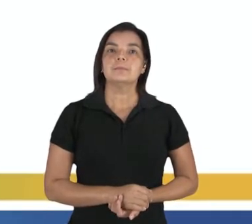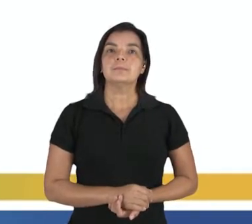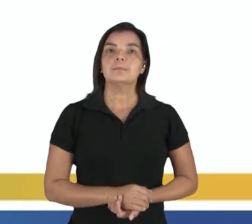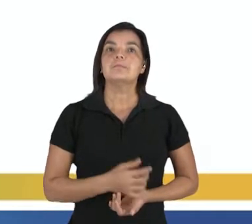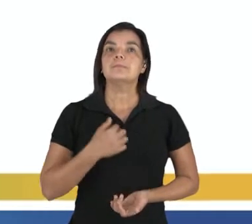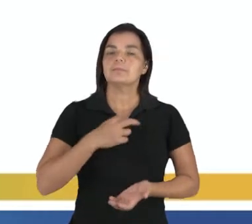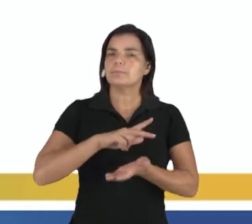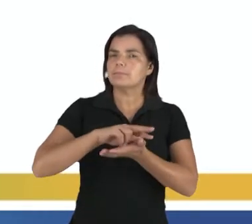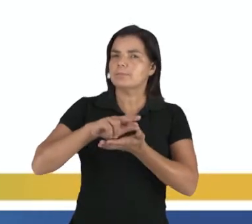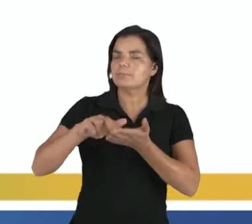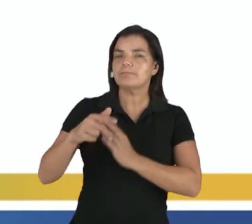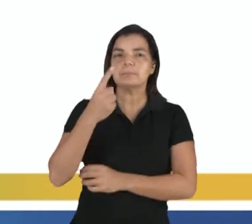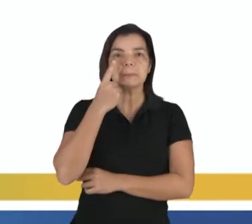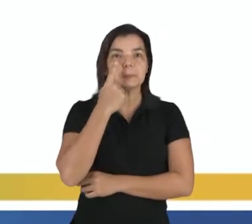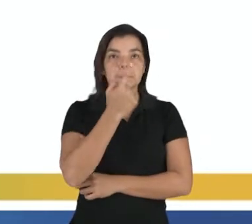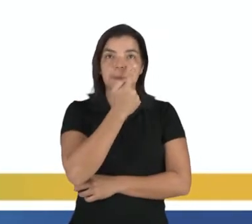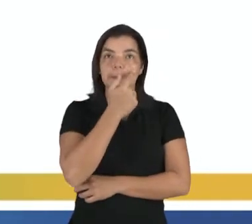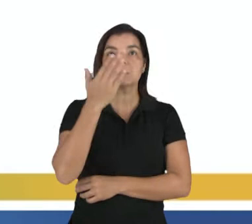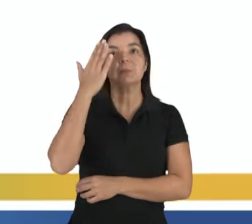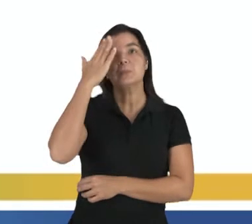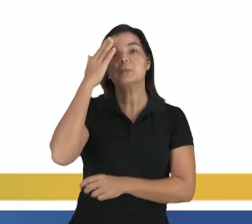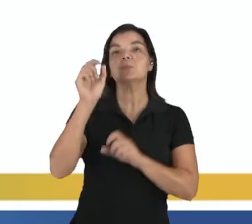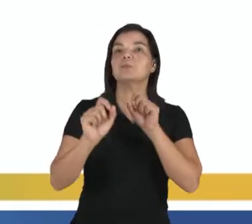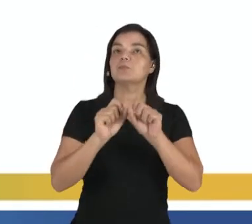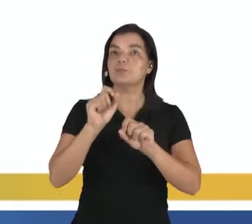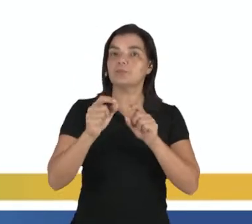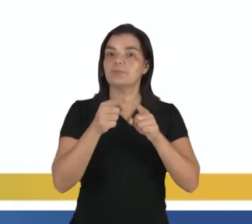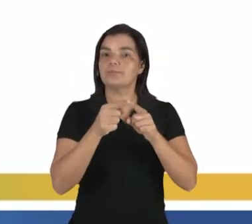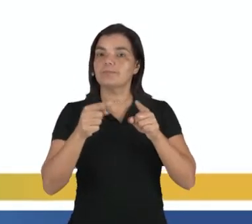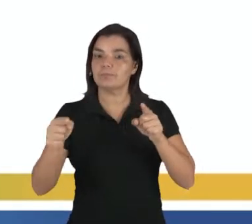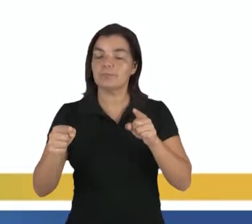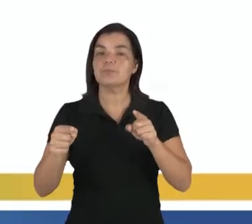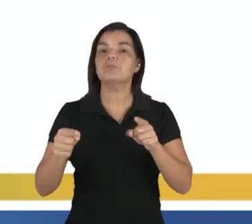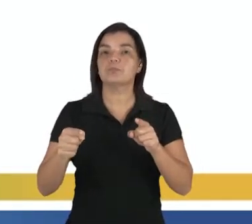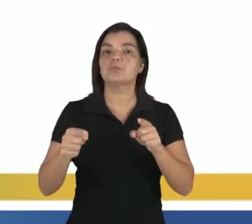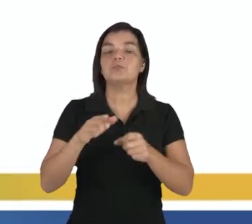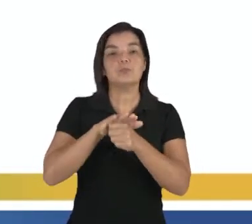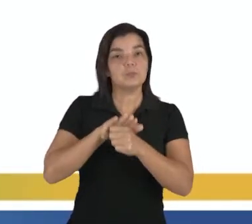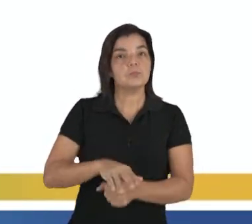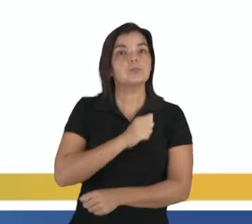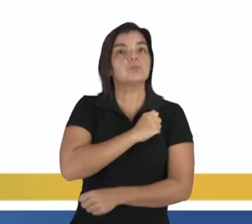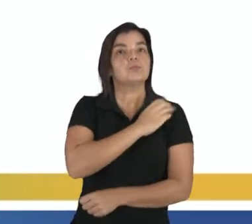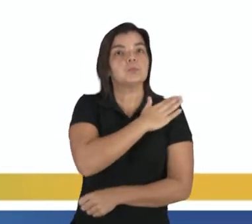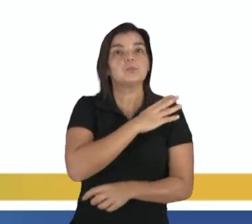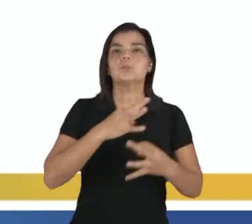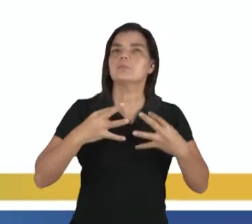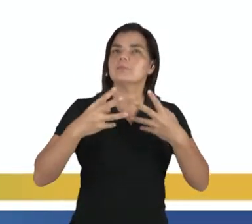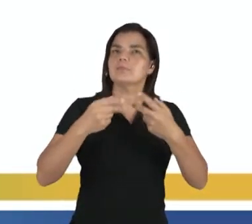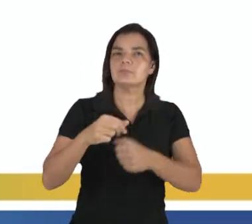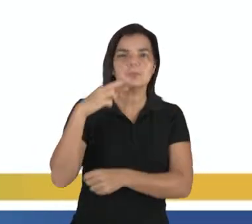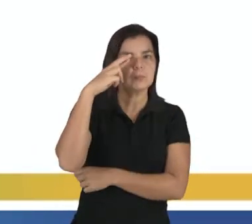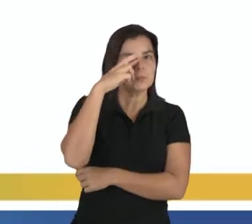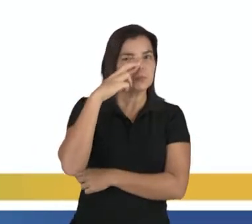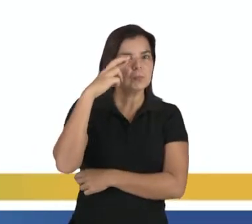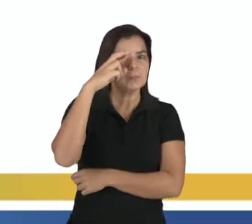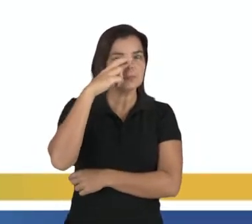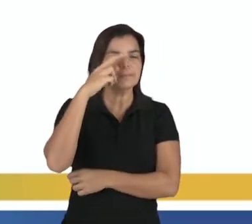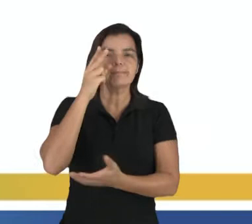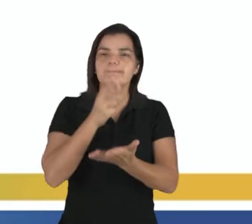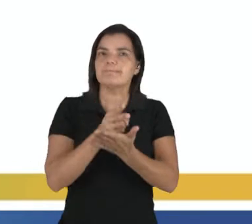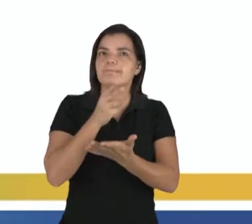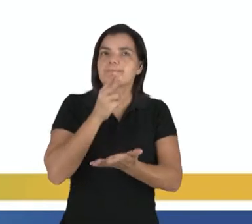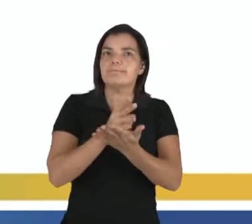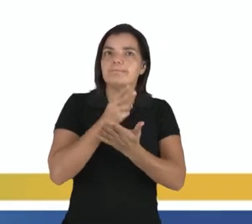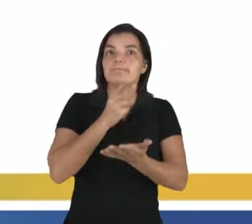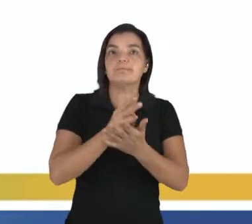Os vários olhos podem dar a entender que nesse período da ditadura militar, todos eram observados o tempo